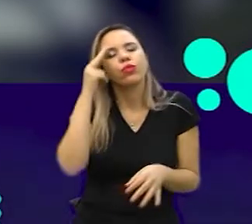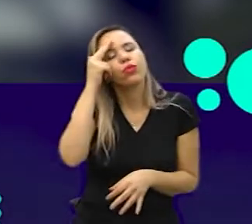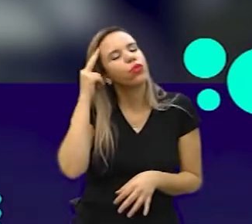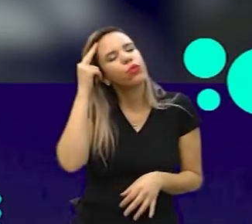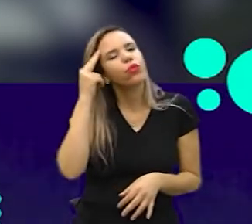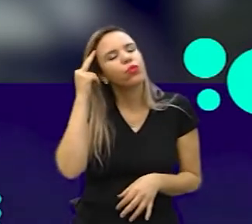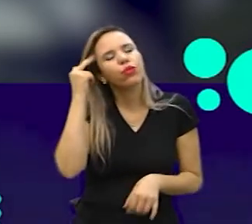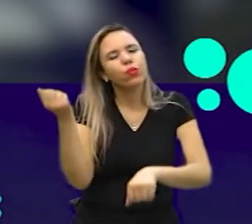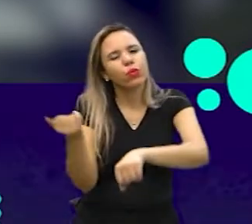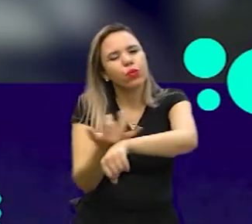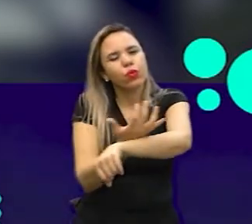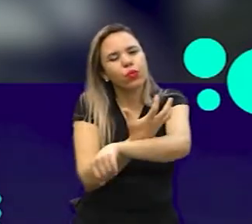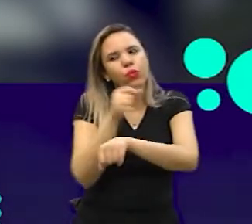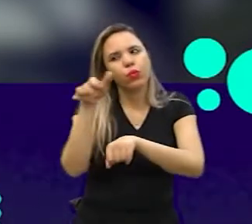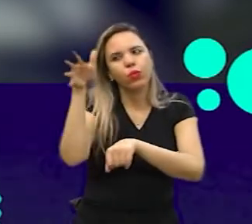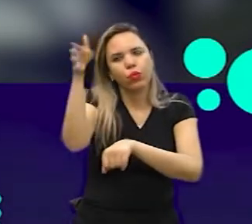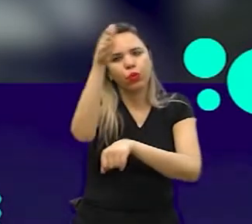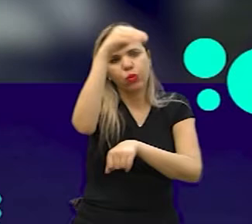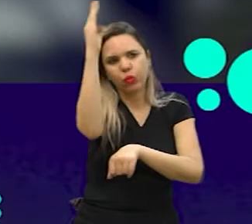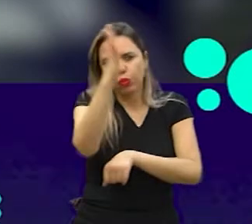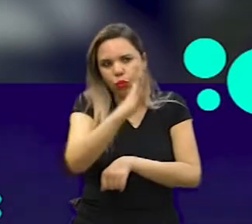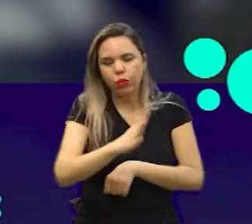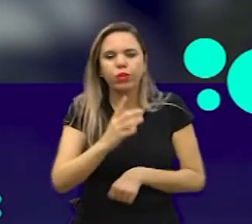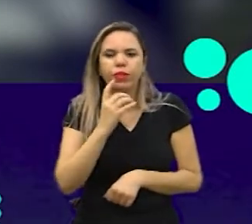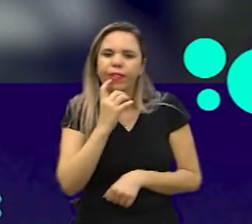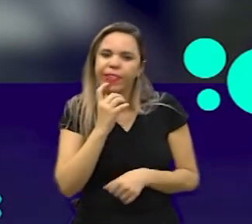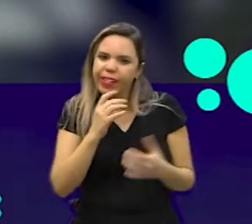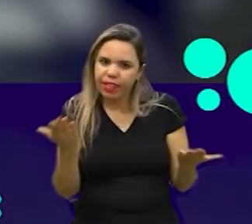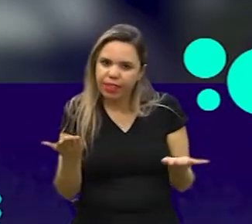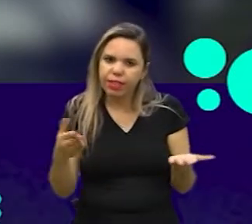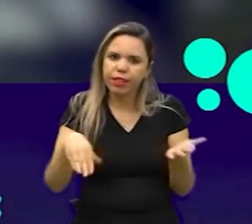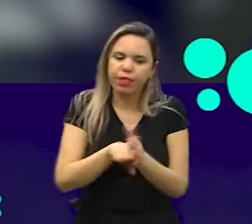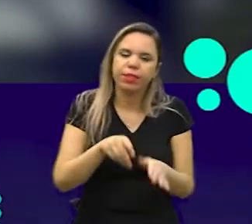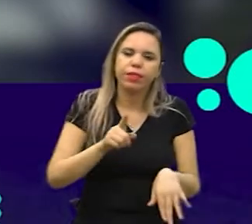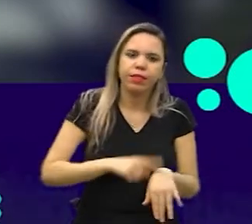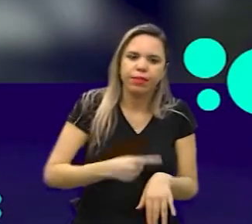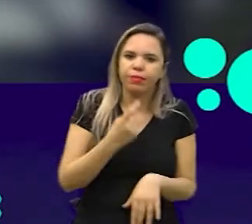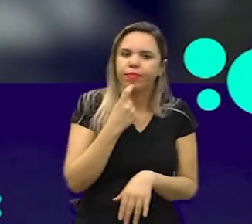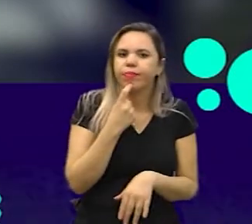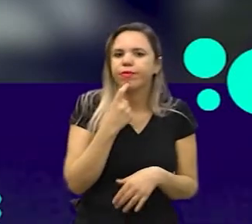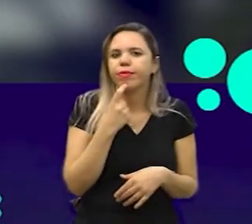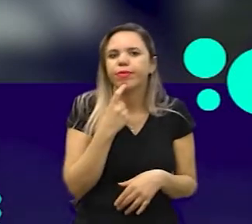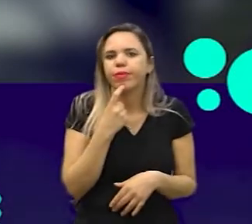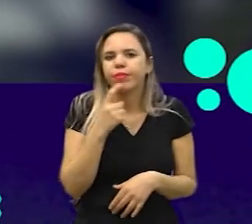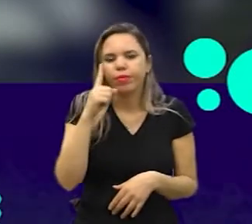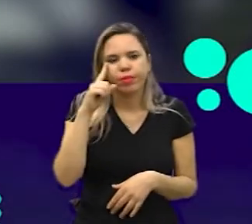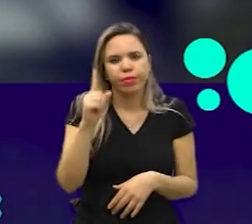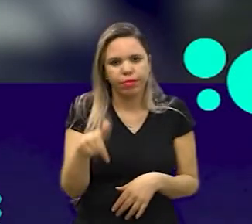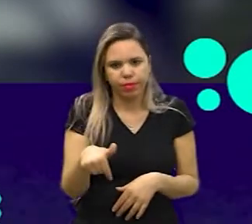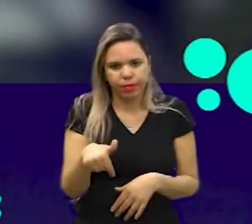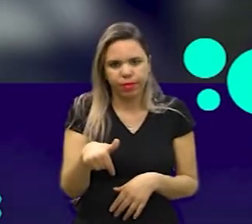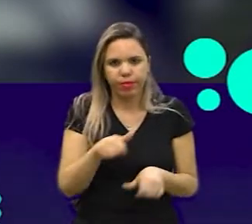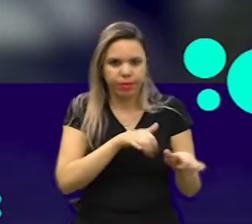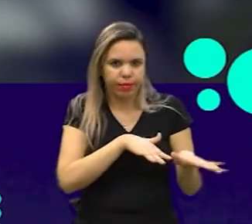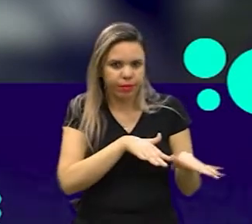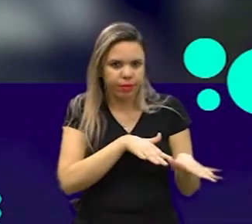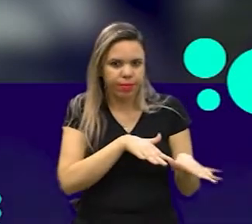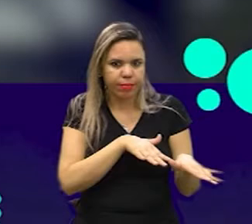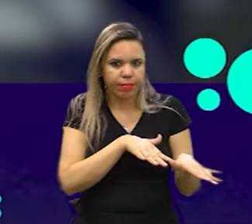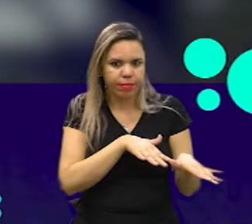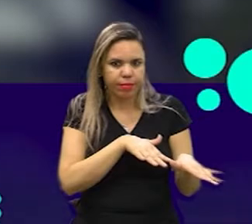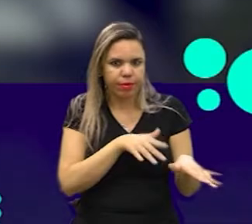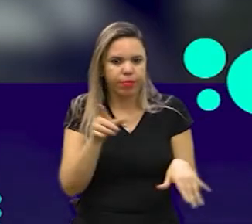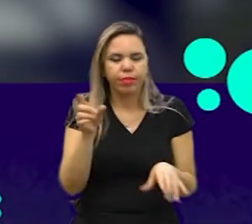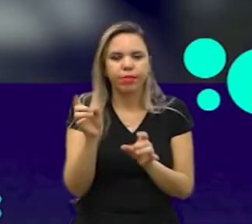O vendedor de sonhos está emocionando plateias pelo Brasil inteiro e agora chegou a vez de Campinas. Dia 17